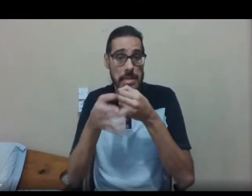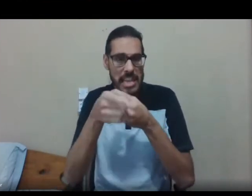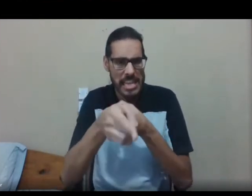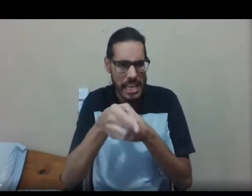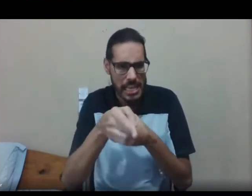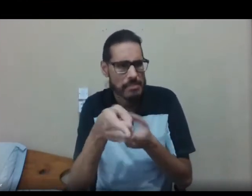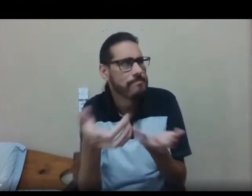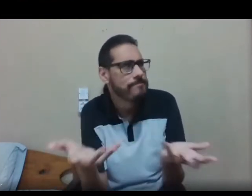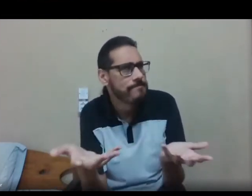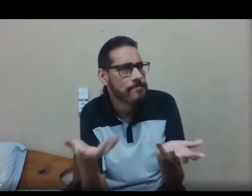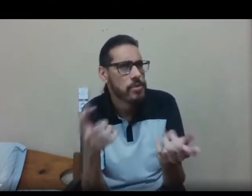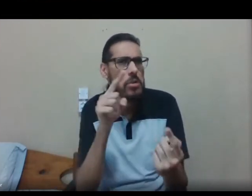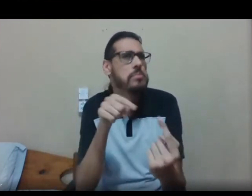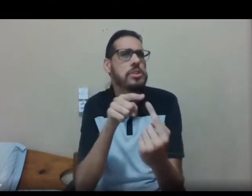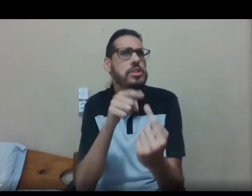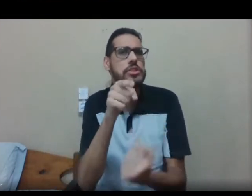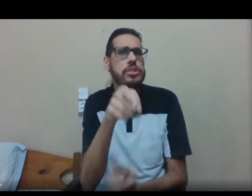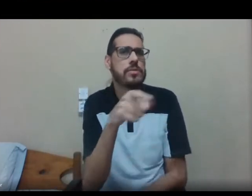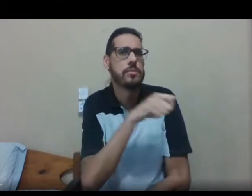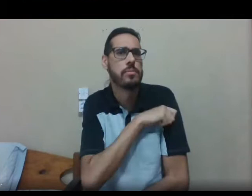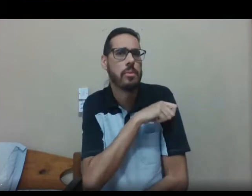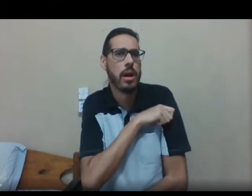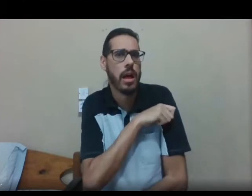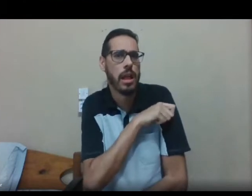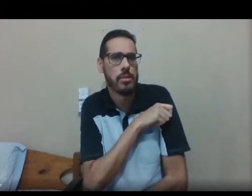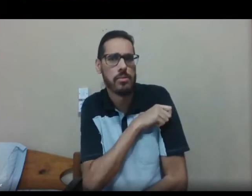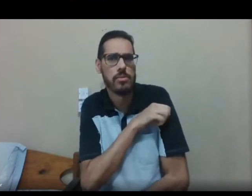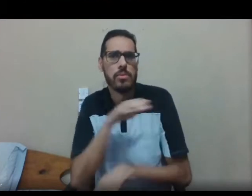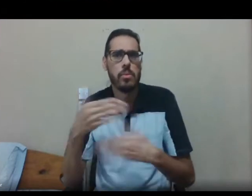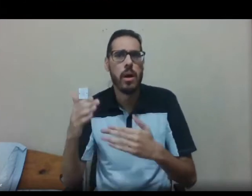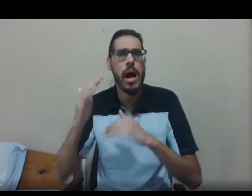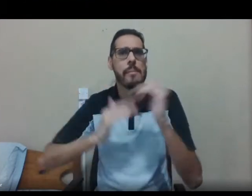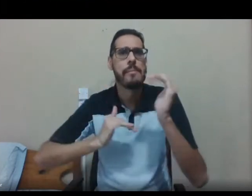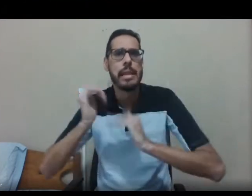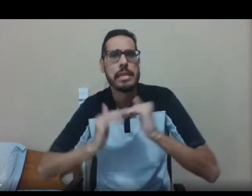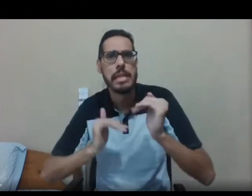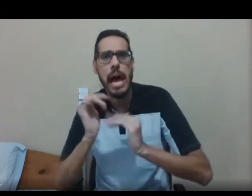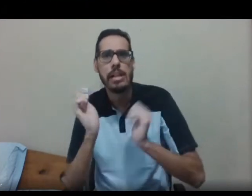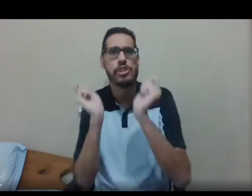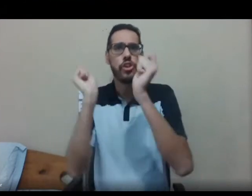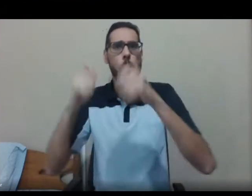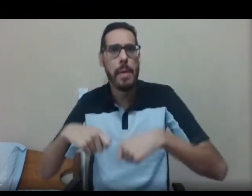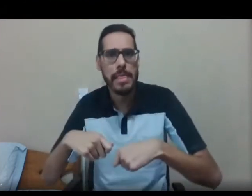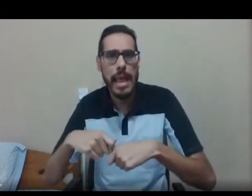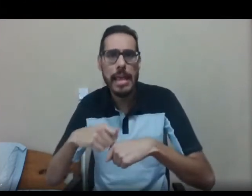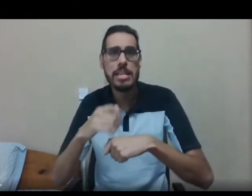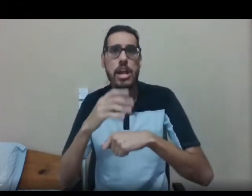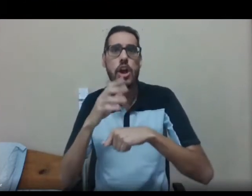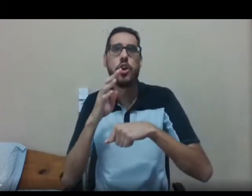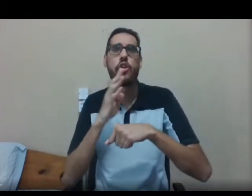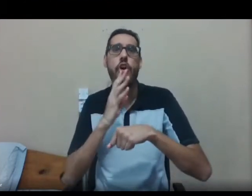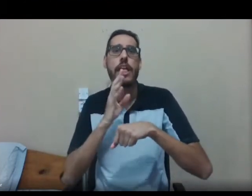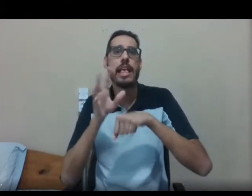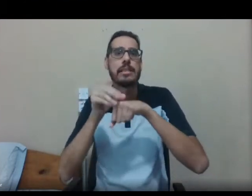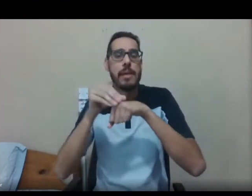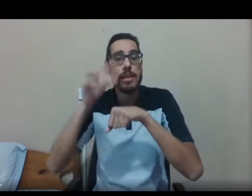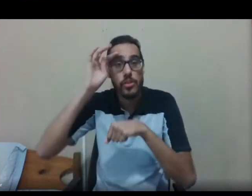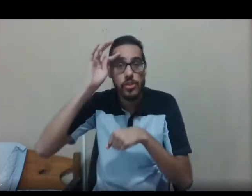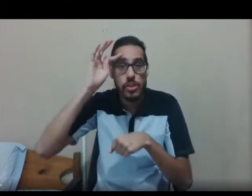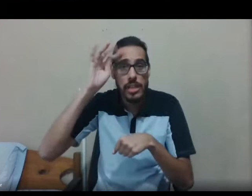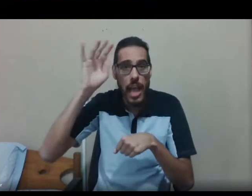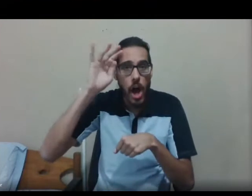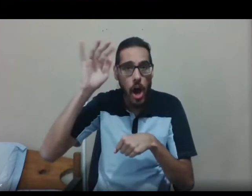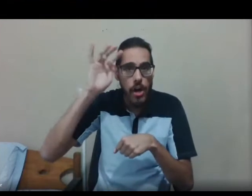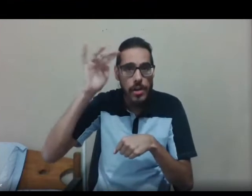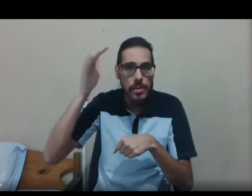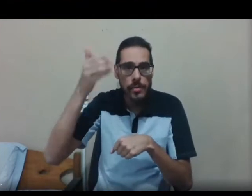dos objetivos específicos, dos objetivos de aprendizagem, é possível também pensar nas estratégias de ensino, né? Como eu,